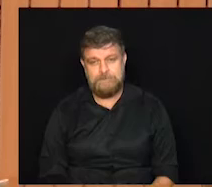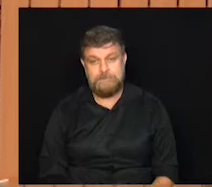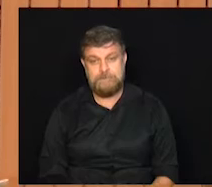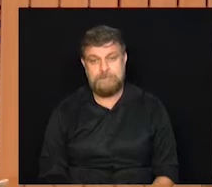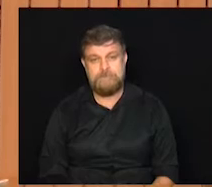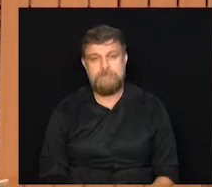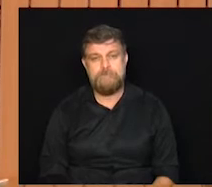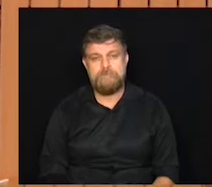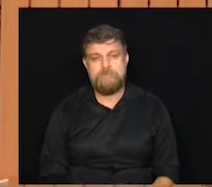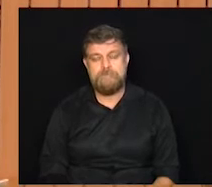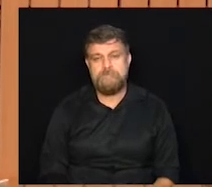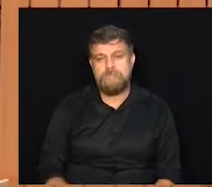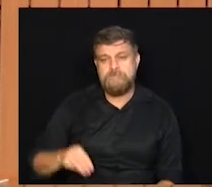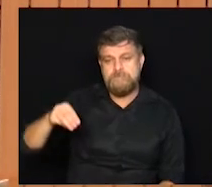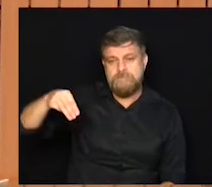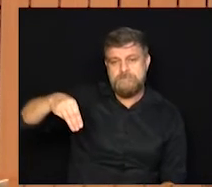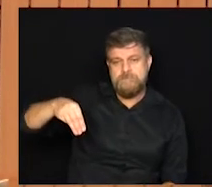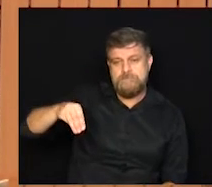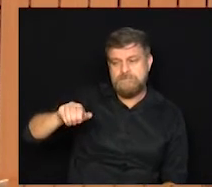Oi, Malu.